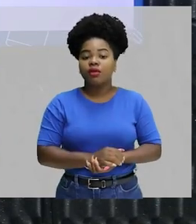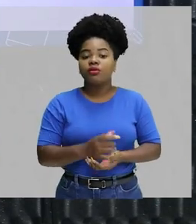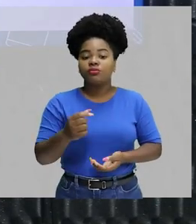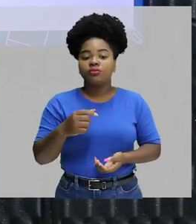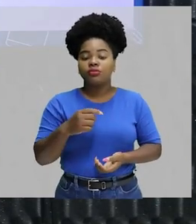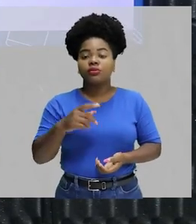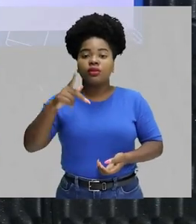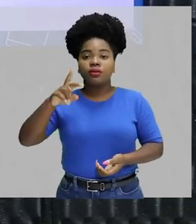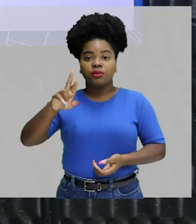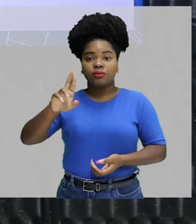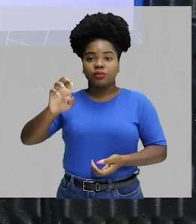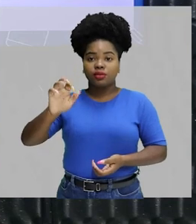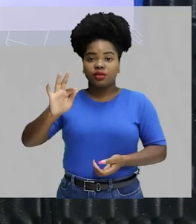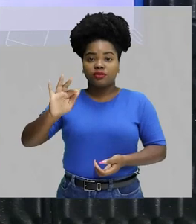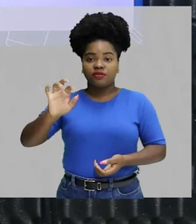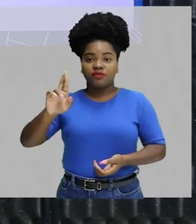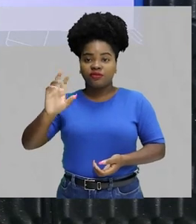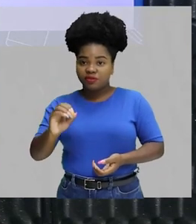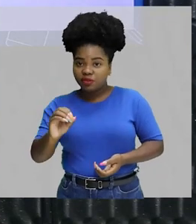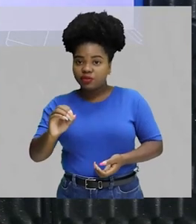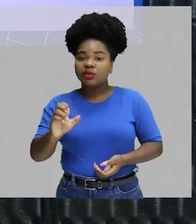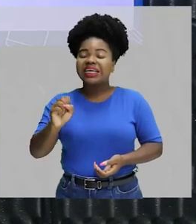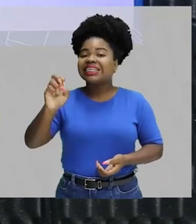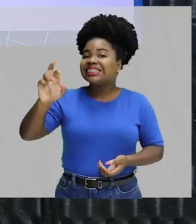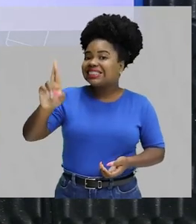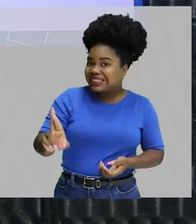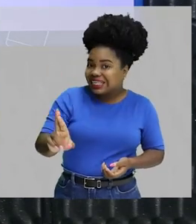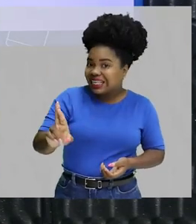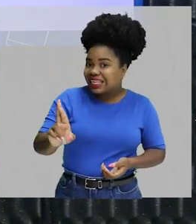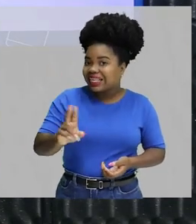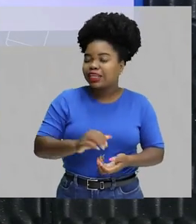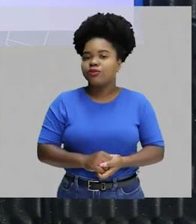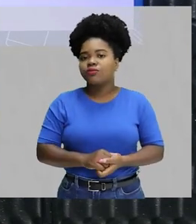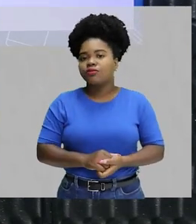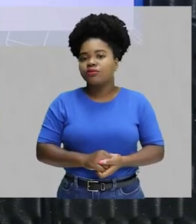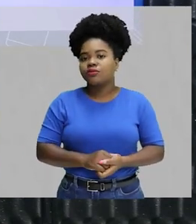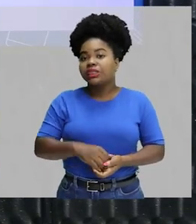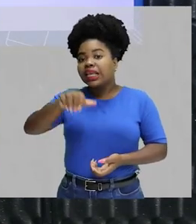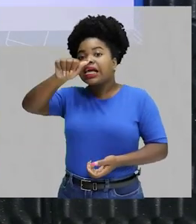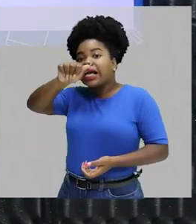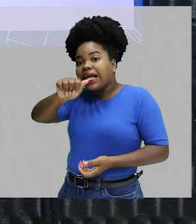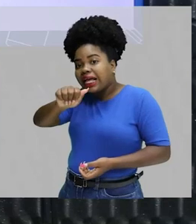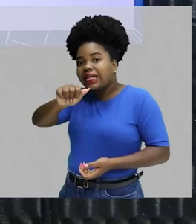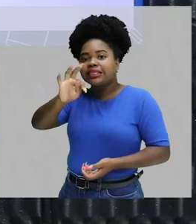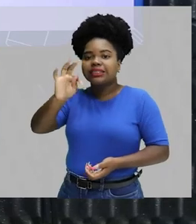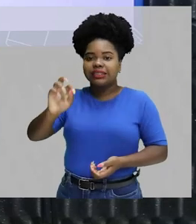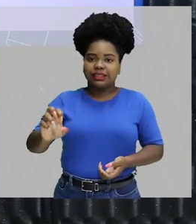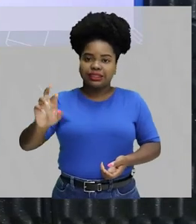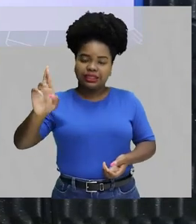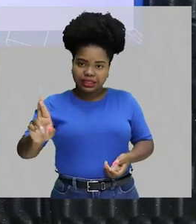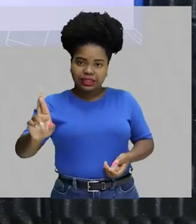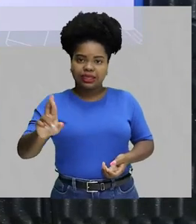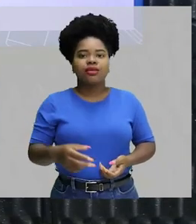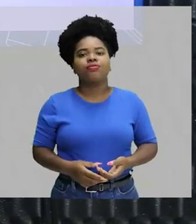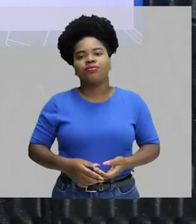prefiro ser uma metamorfose ambulante a ter uma velha opinião formada sobre